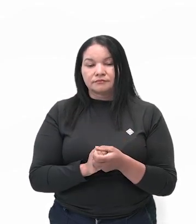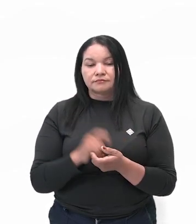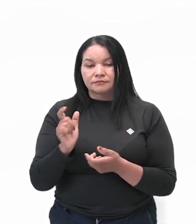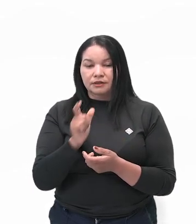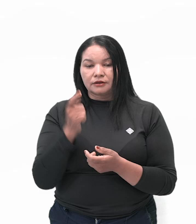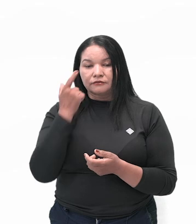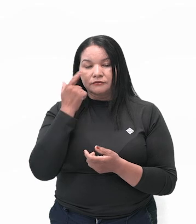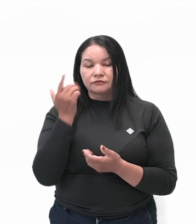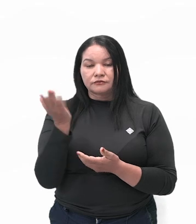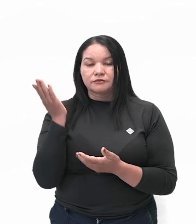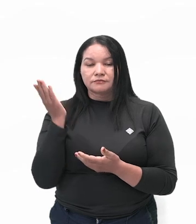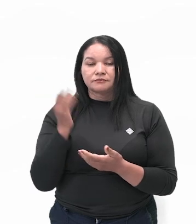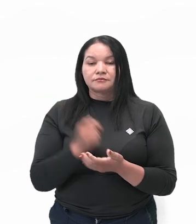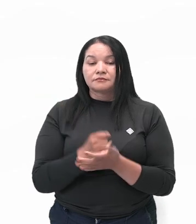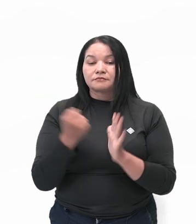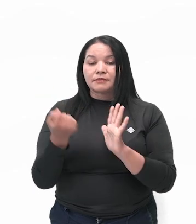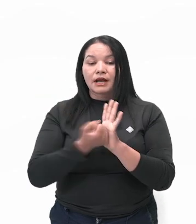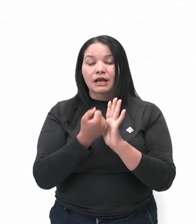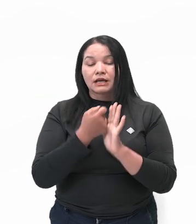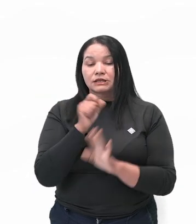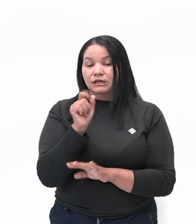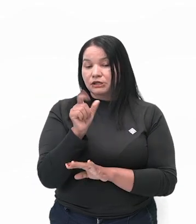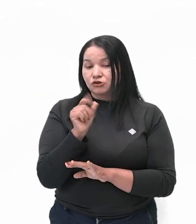illegal, nós temos